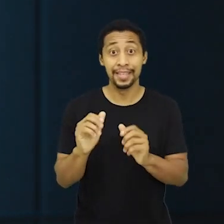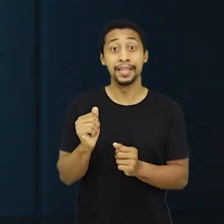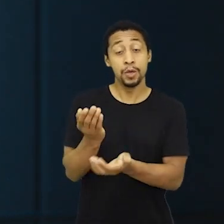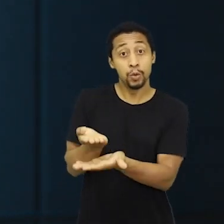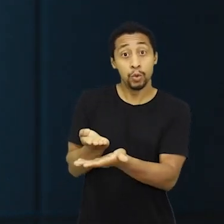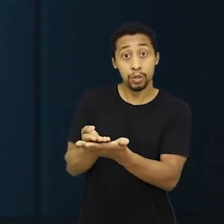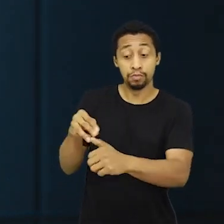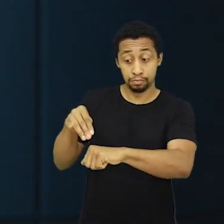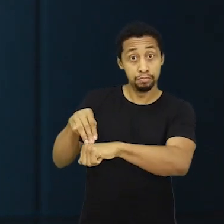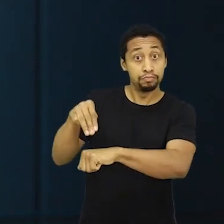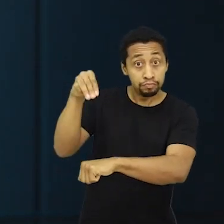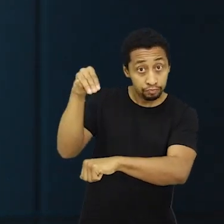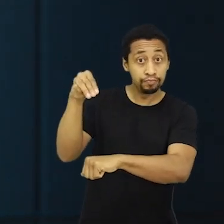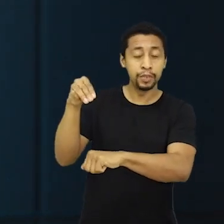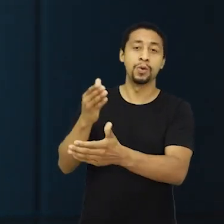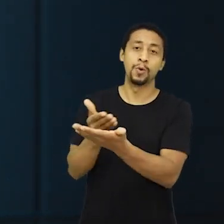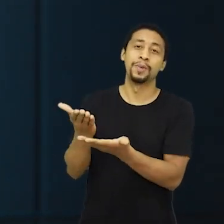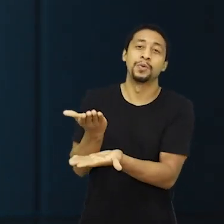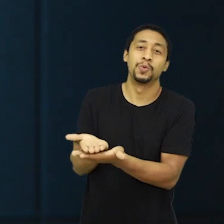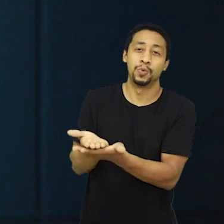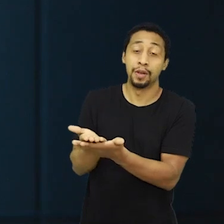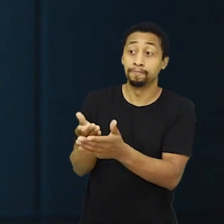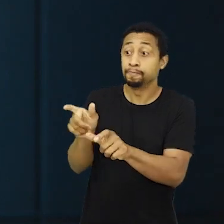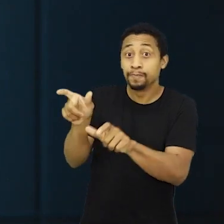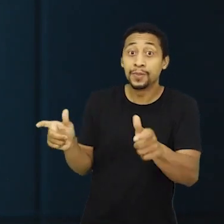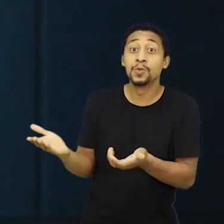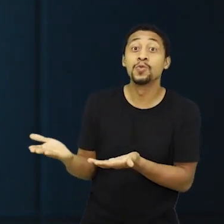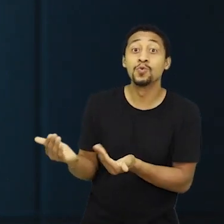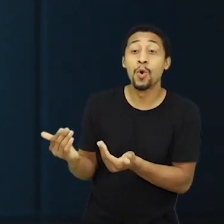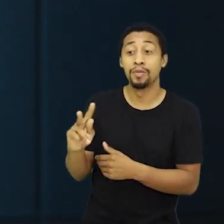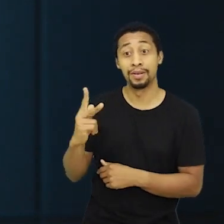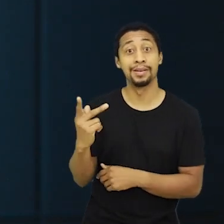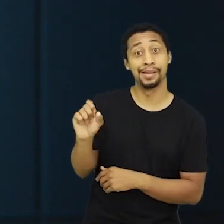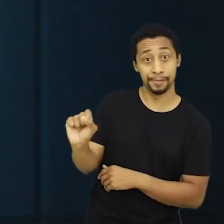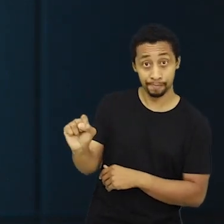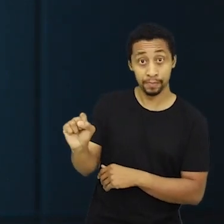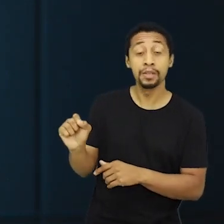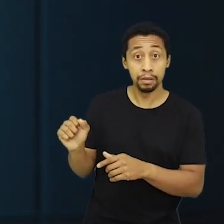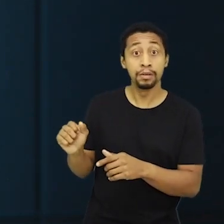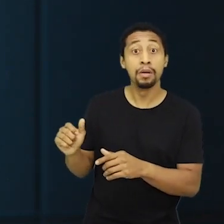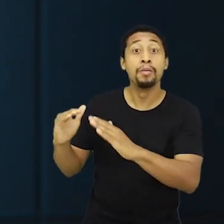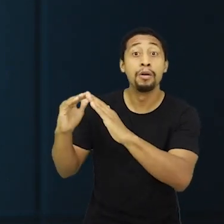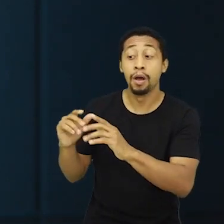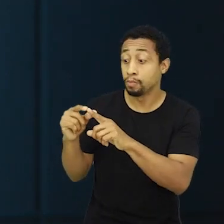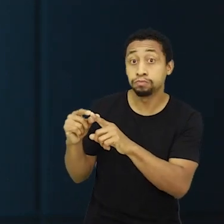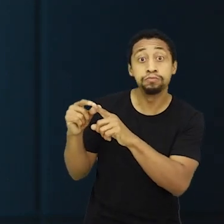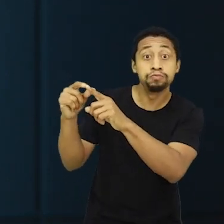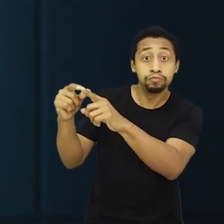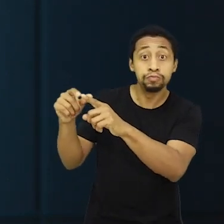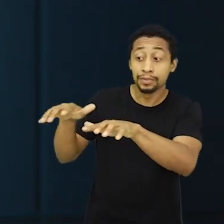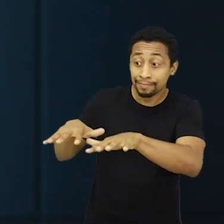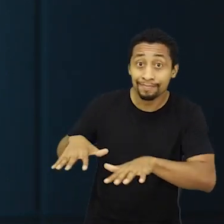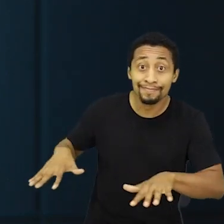mestrado, eu estudo justamente os jovens homossexuais, que são de regiões periféricas e que não